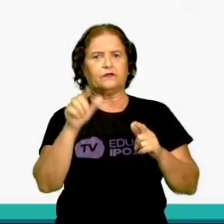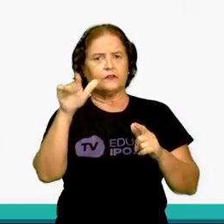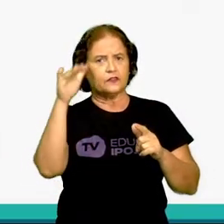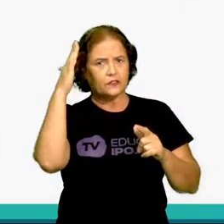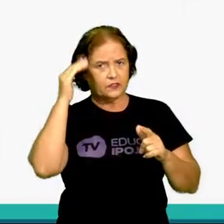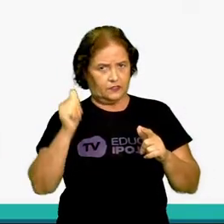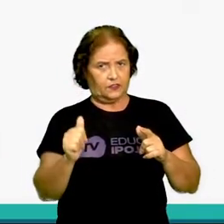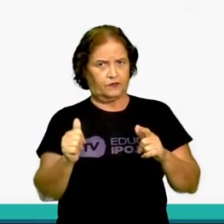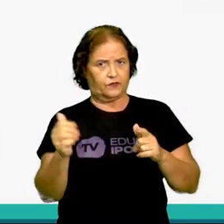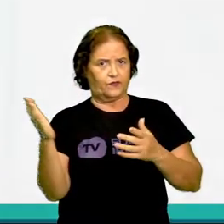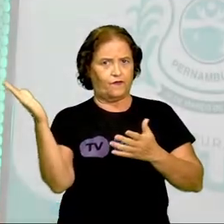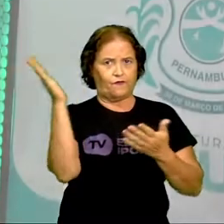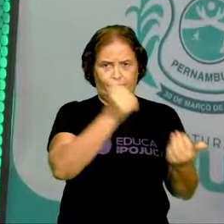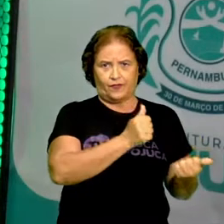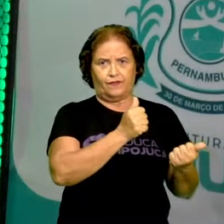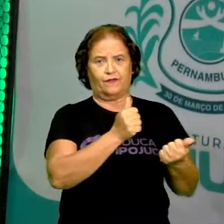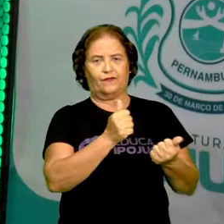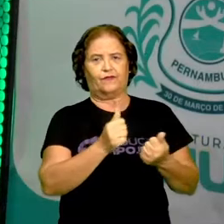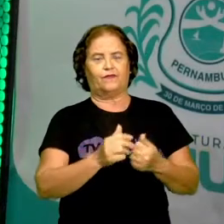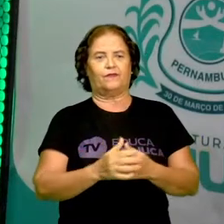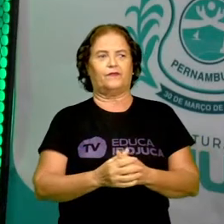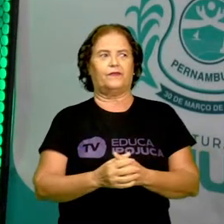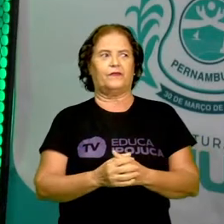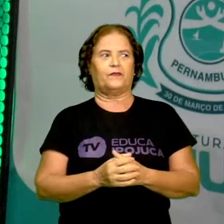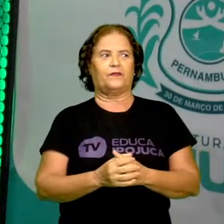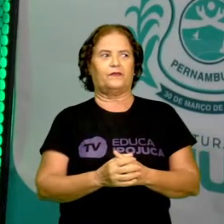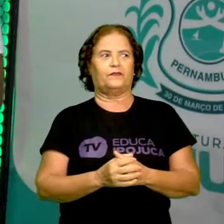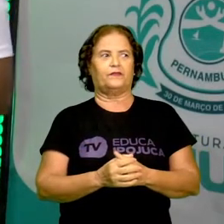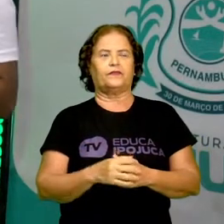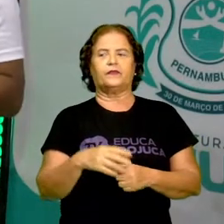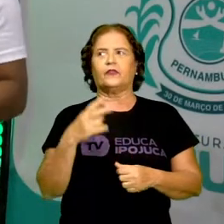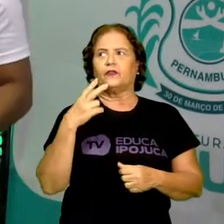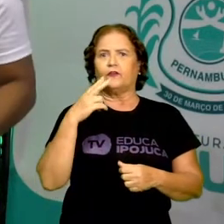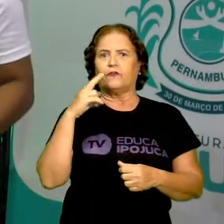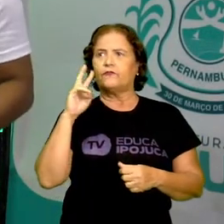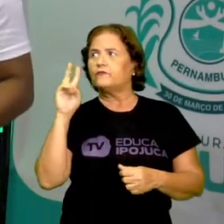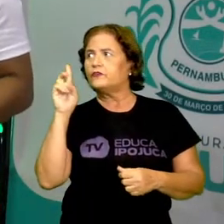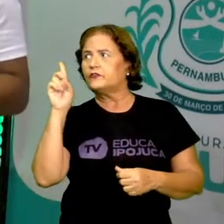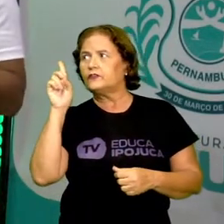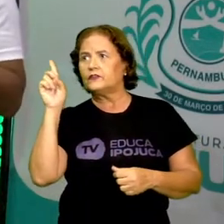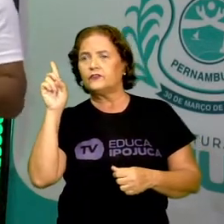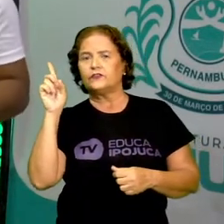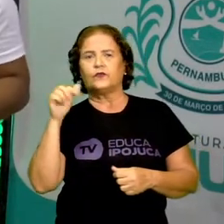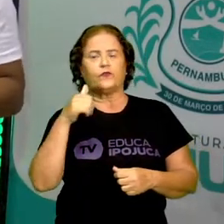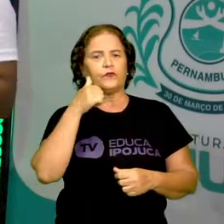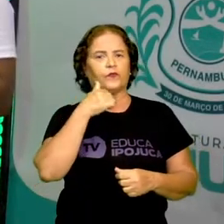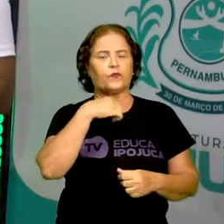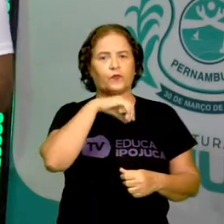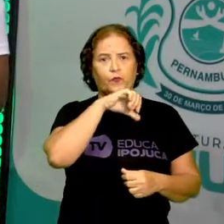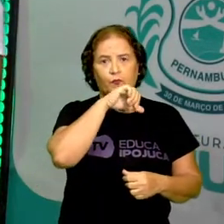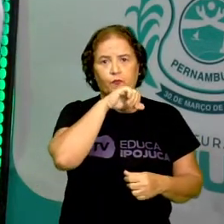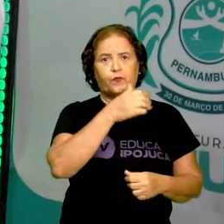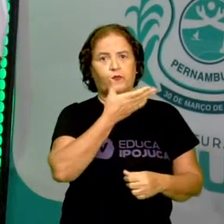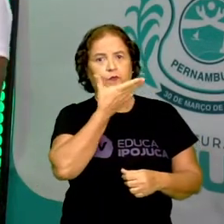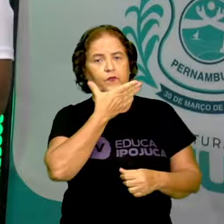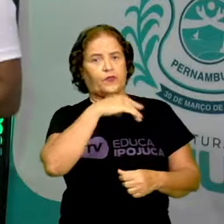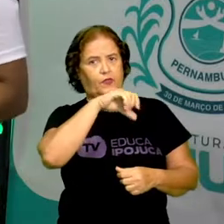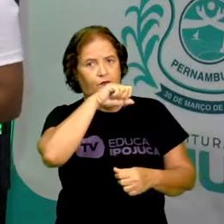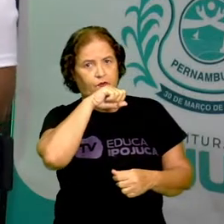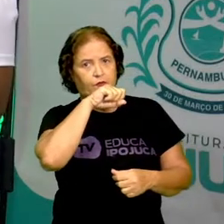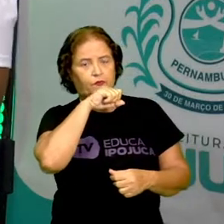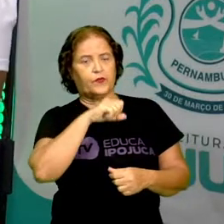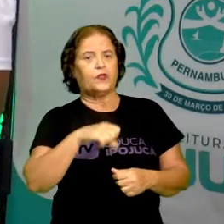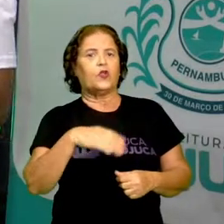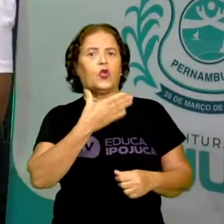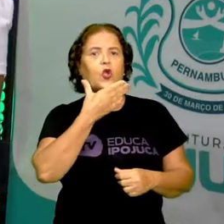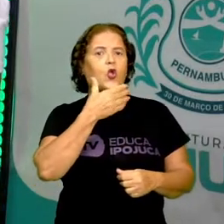isso? Então, vem comigo! Olha aí o papai e a mamãe. O pedreiro e a pintora